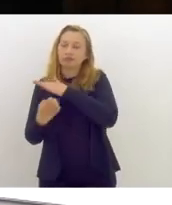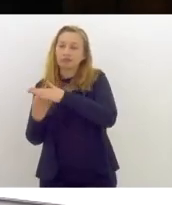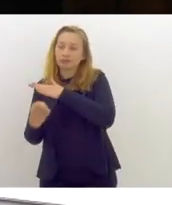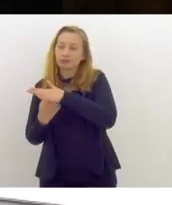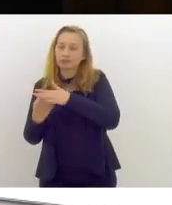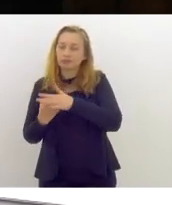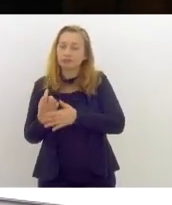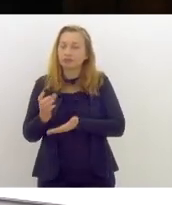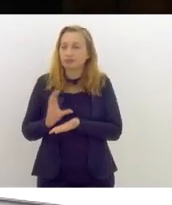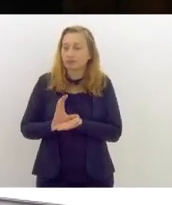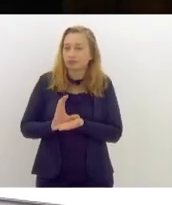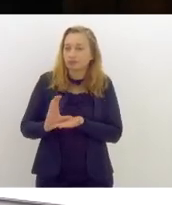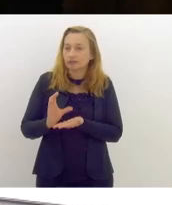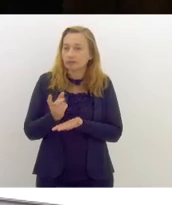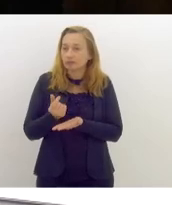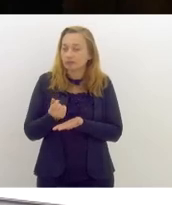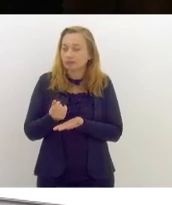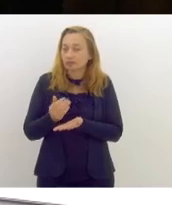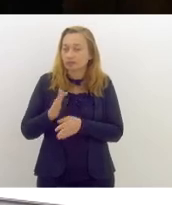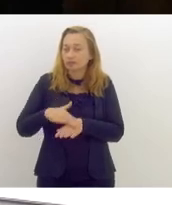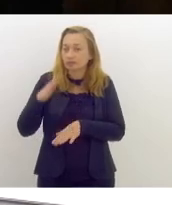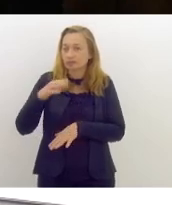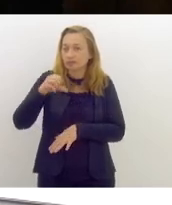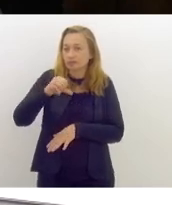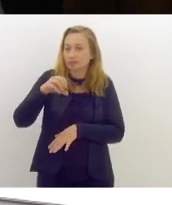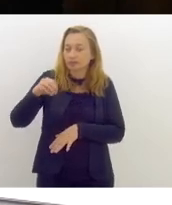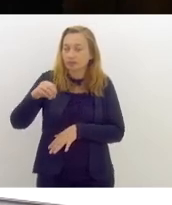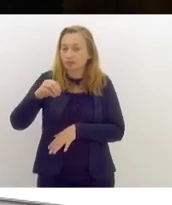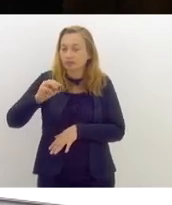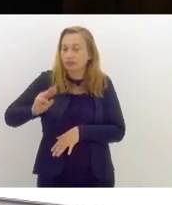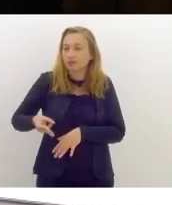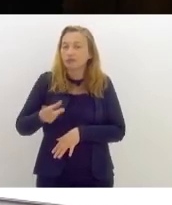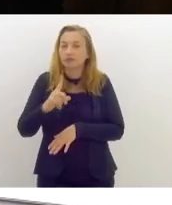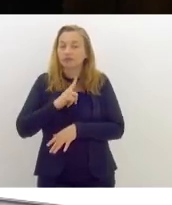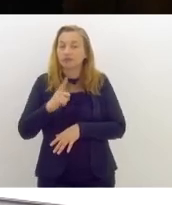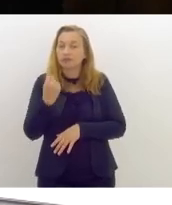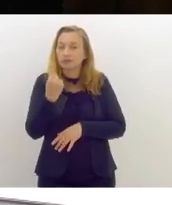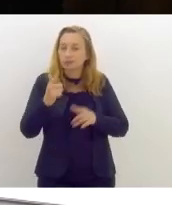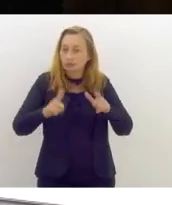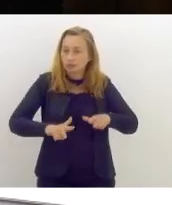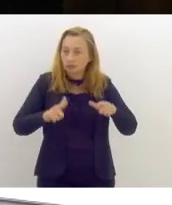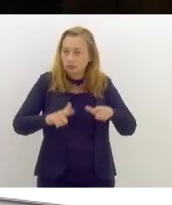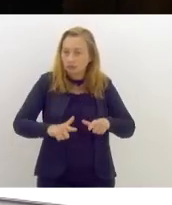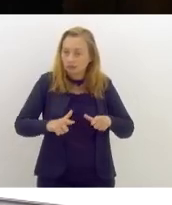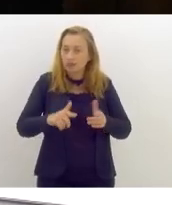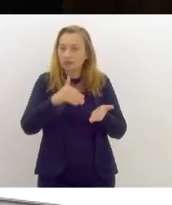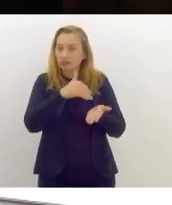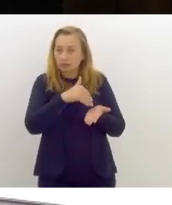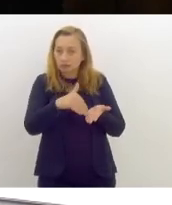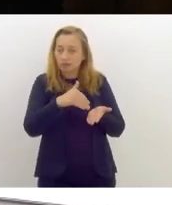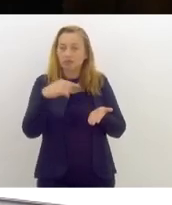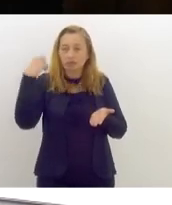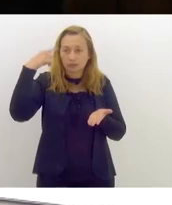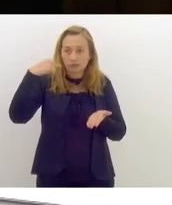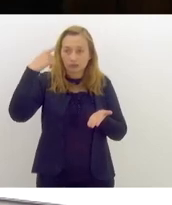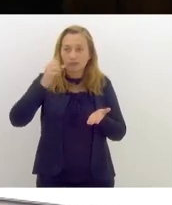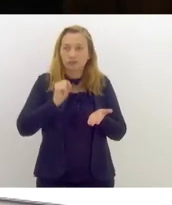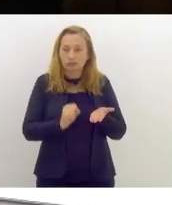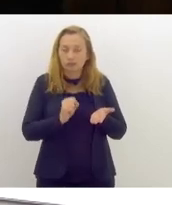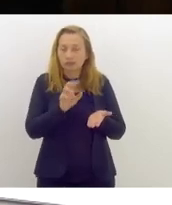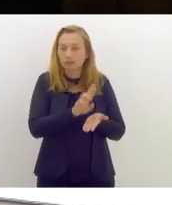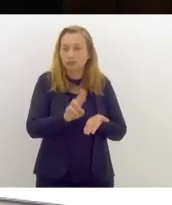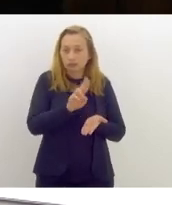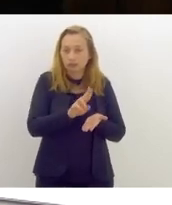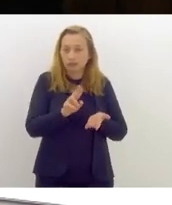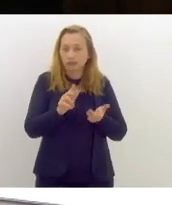com faturamento maior de 90 milhões a ter um espaço em seus escritórios para os advogados poderem utilizar